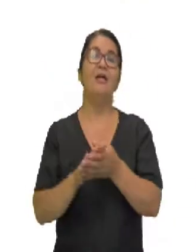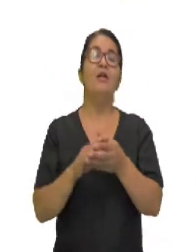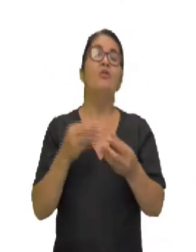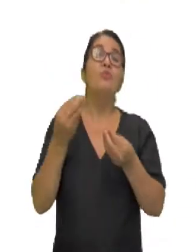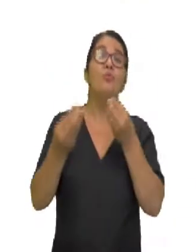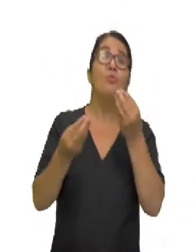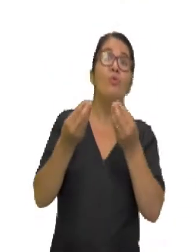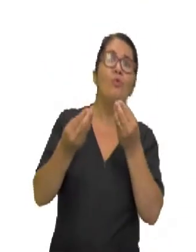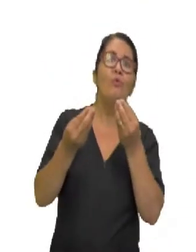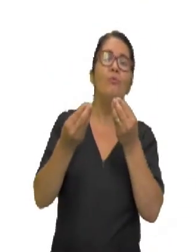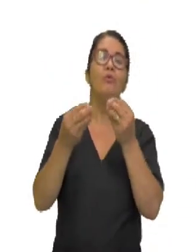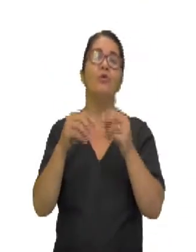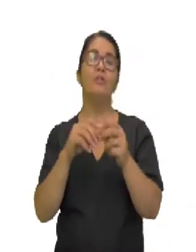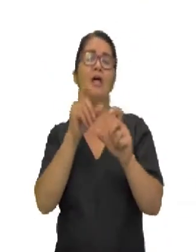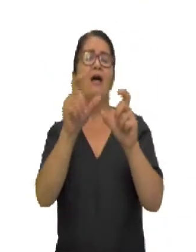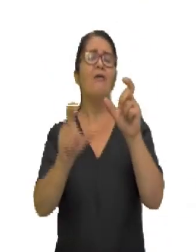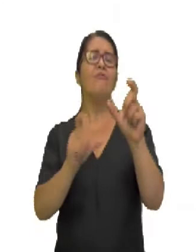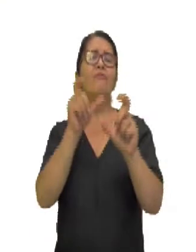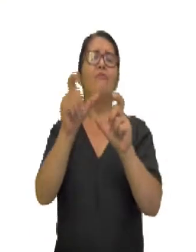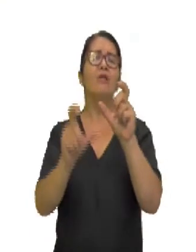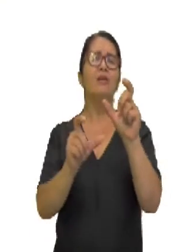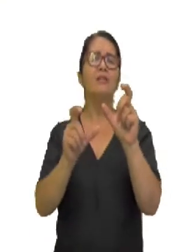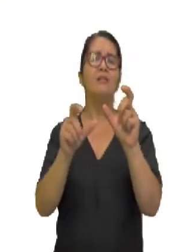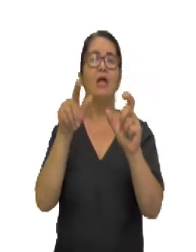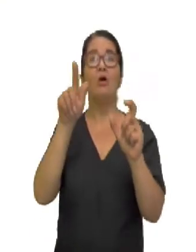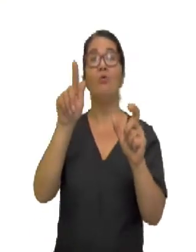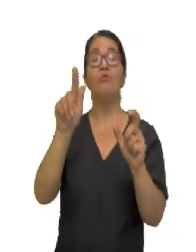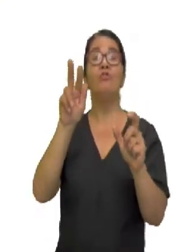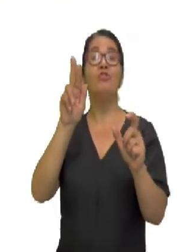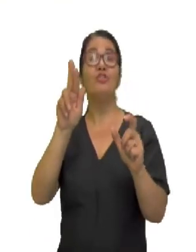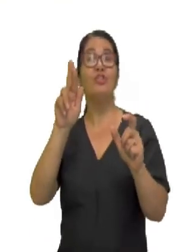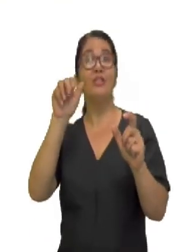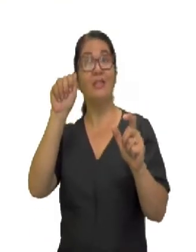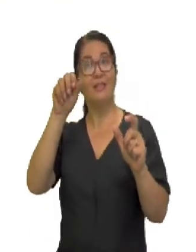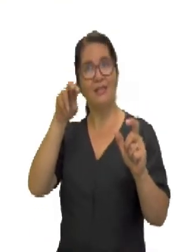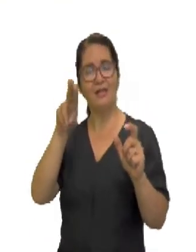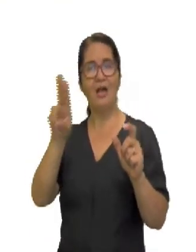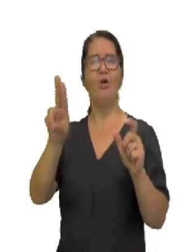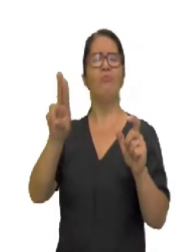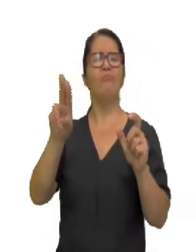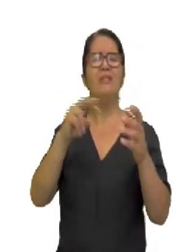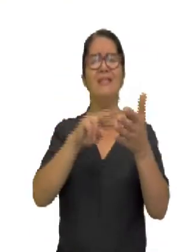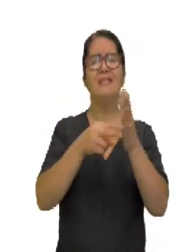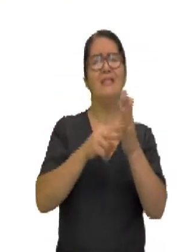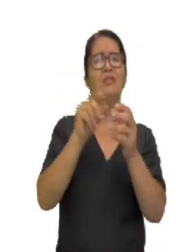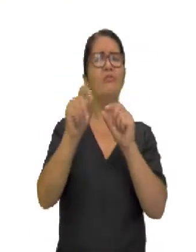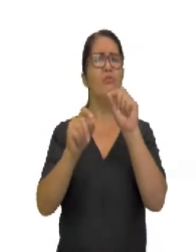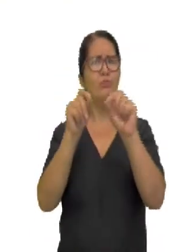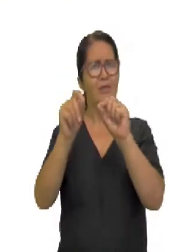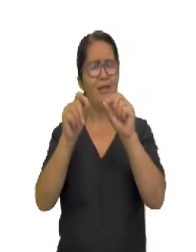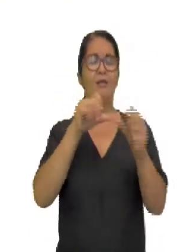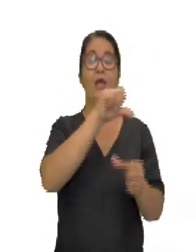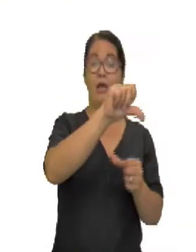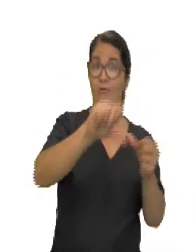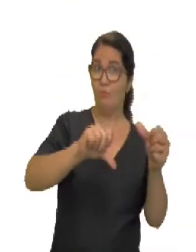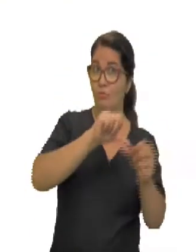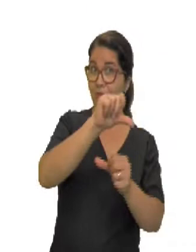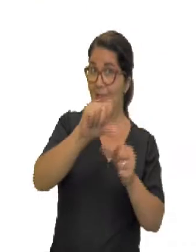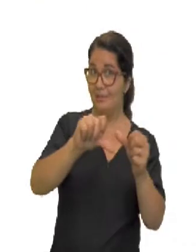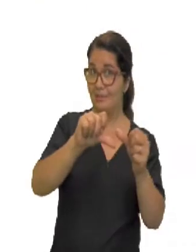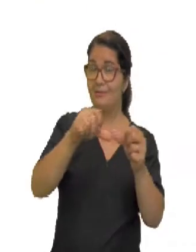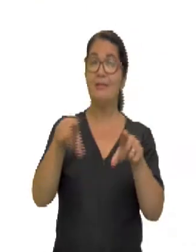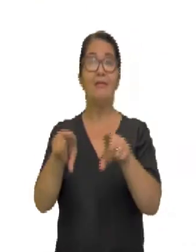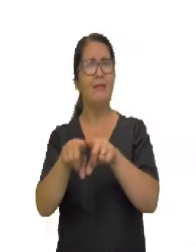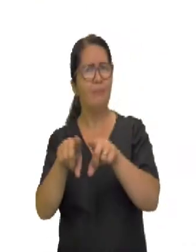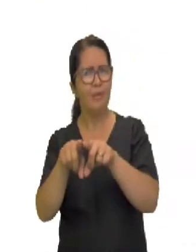temos flexão de grau. O que é isso, professora? Flexão de grau. Flexão é uma mudança e o grau. O que nós